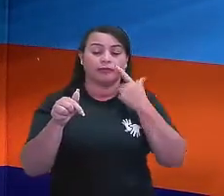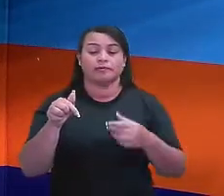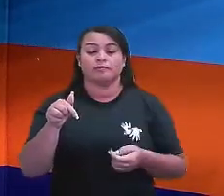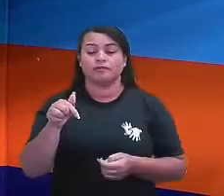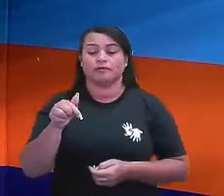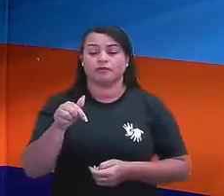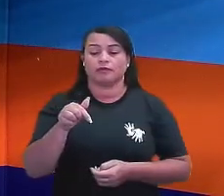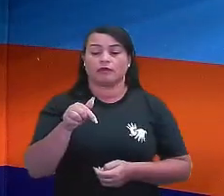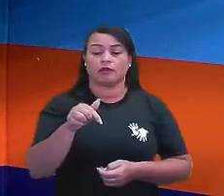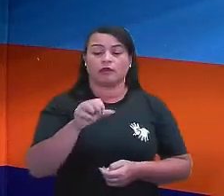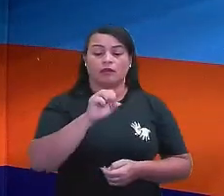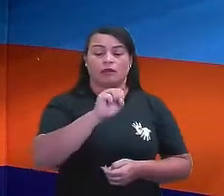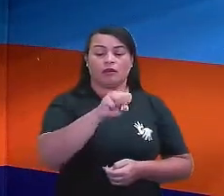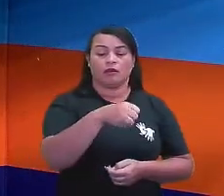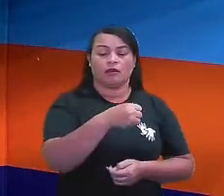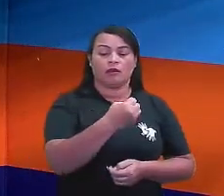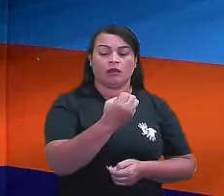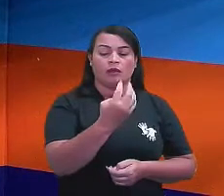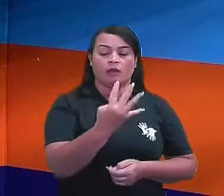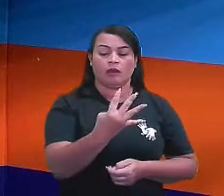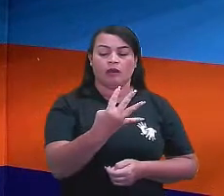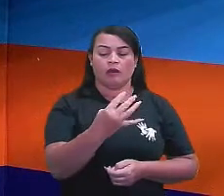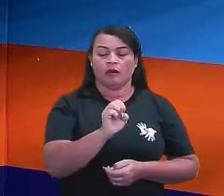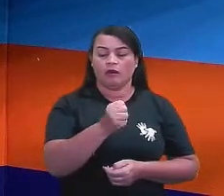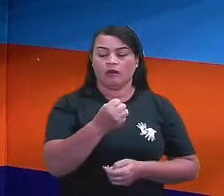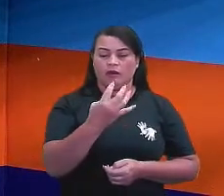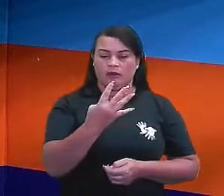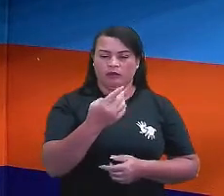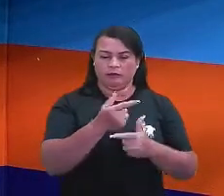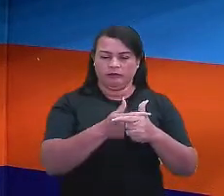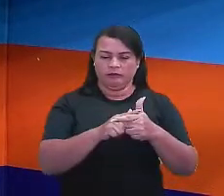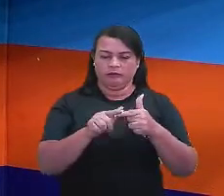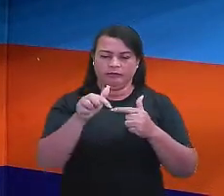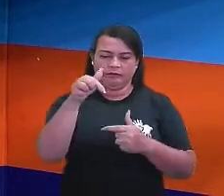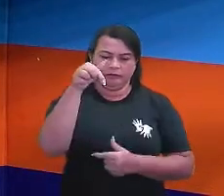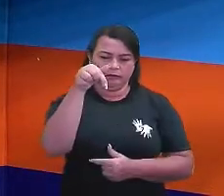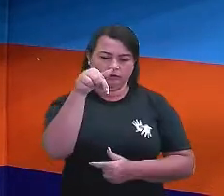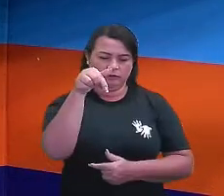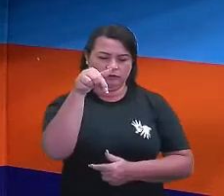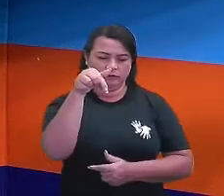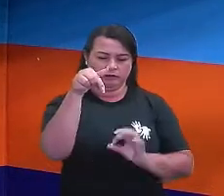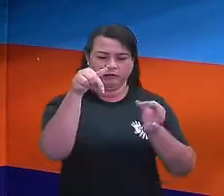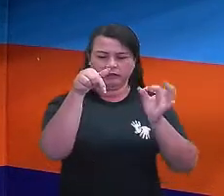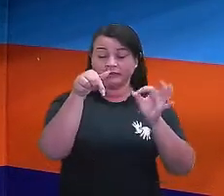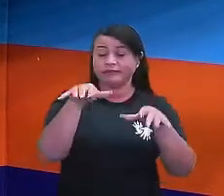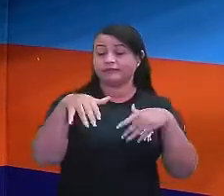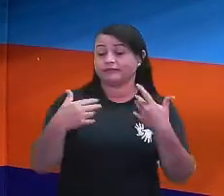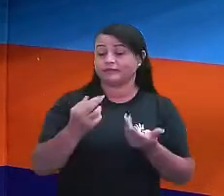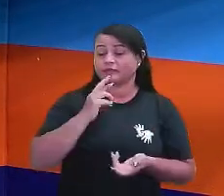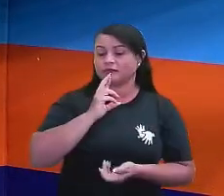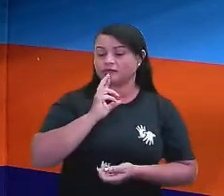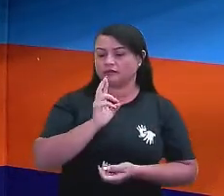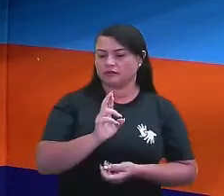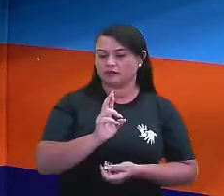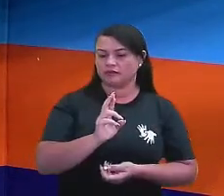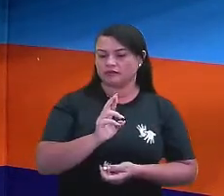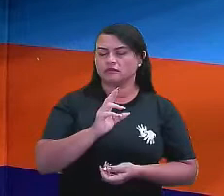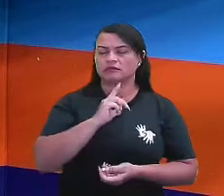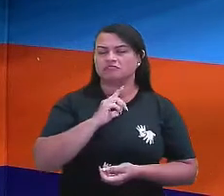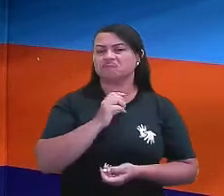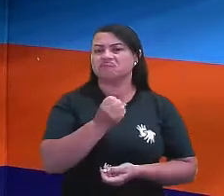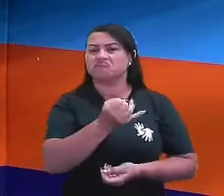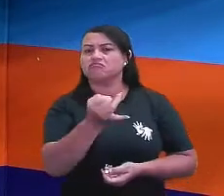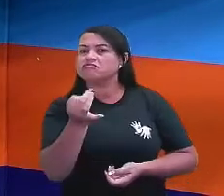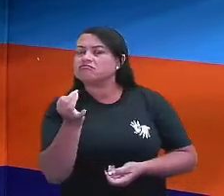fazer? Eu vou pegar 84 e vou dividir por 7, tá bom? E a resposta vai ser a quantidade de leite que